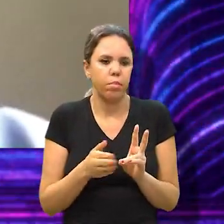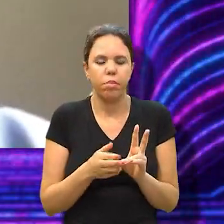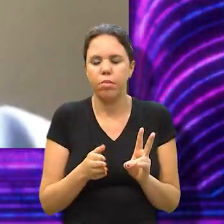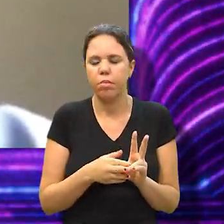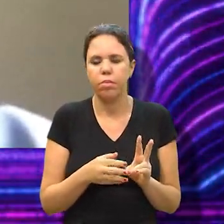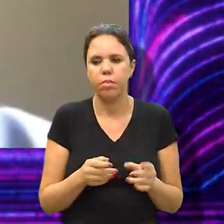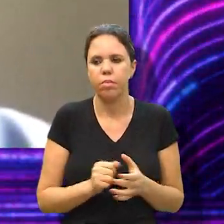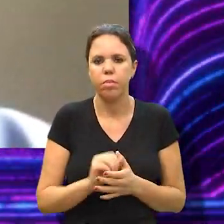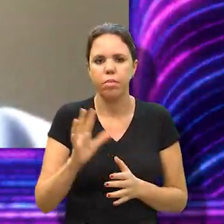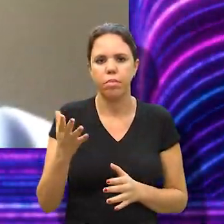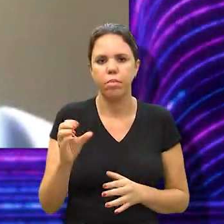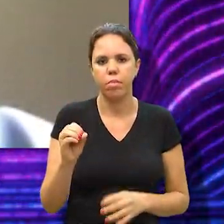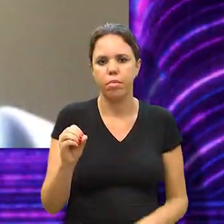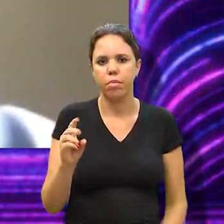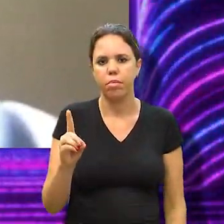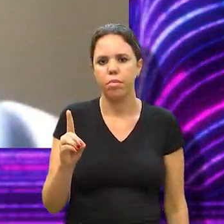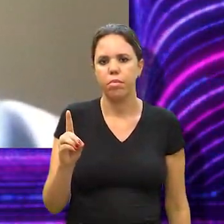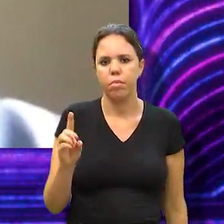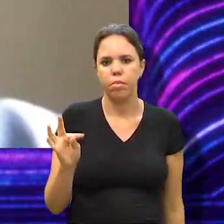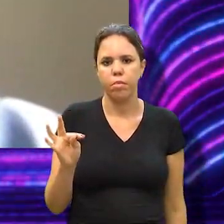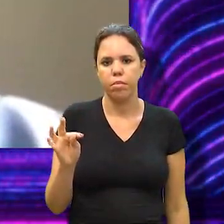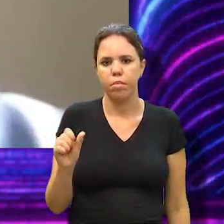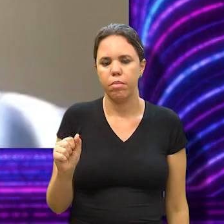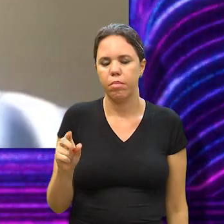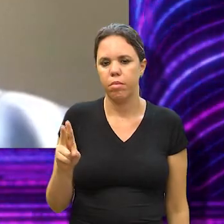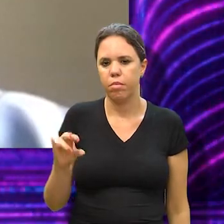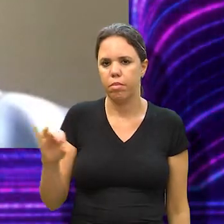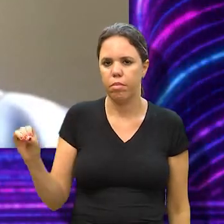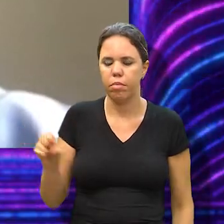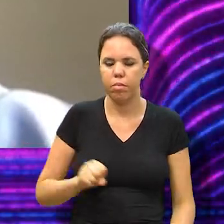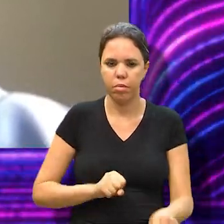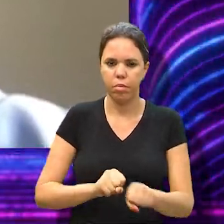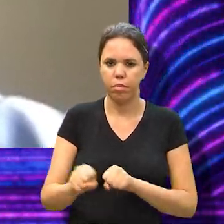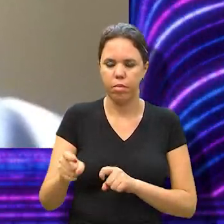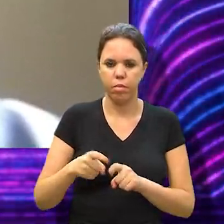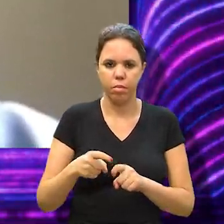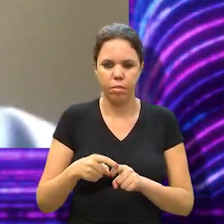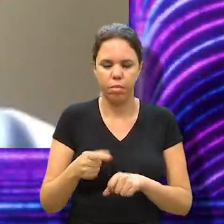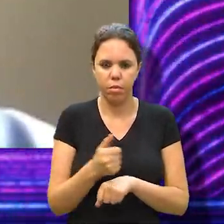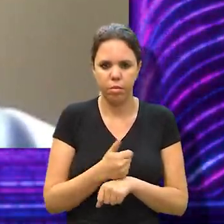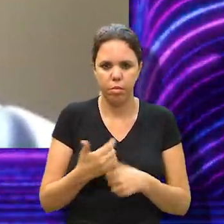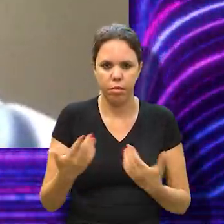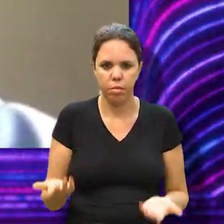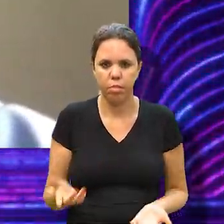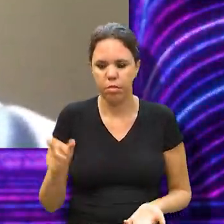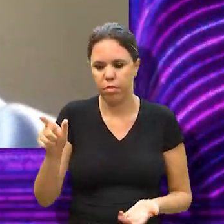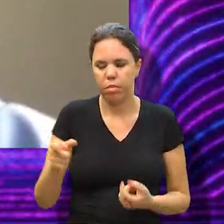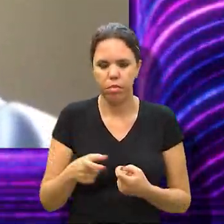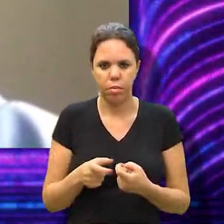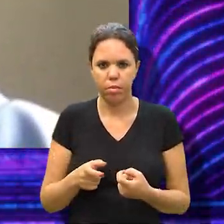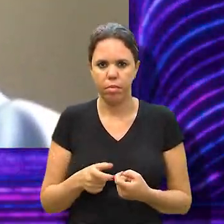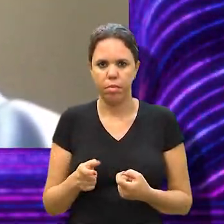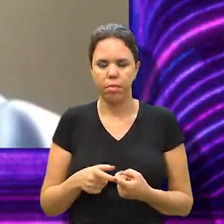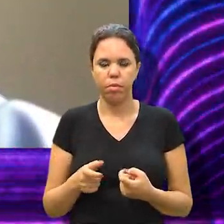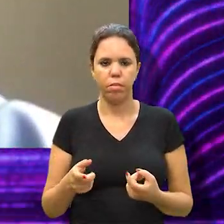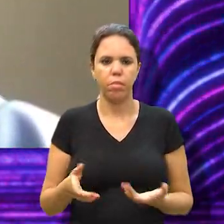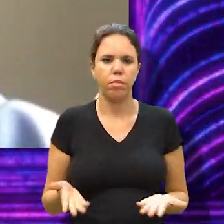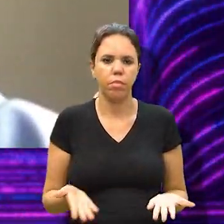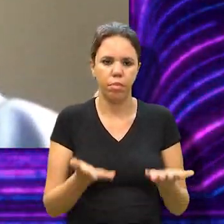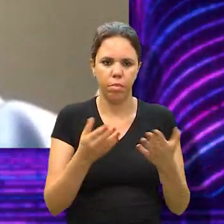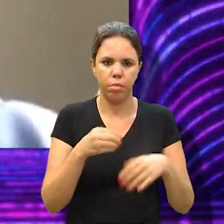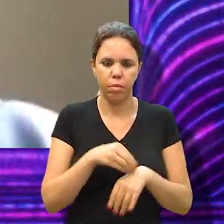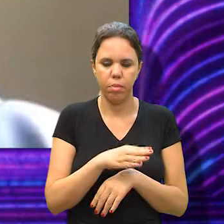aí de repente, porque o Otávio, ele se forma médico, né? E aí ele, como médico,